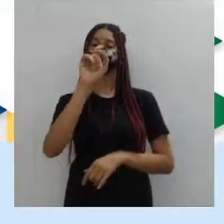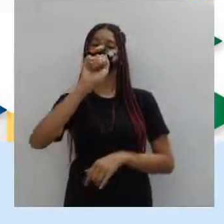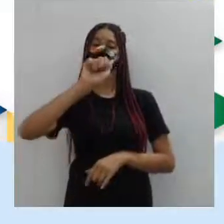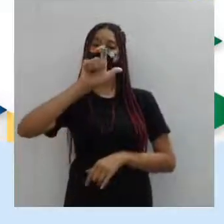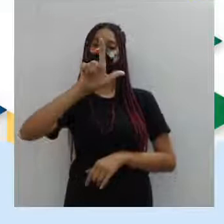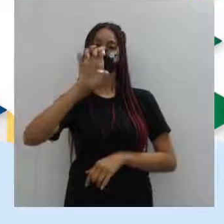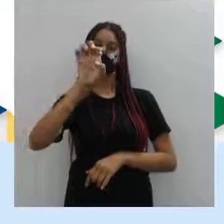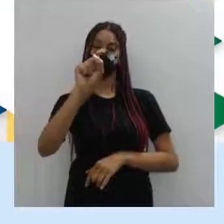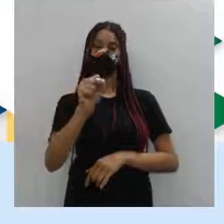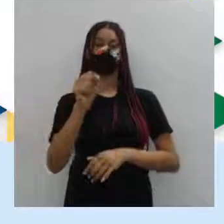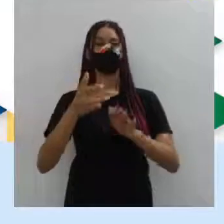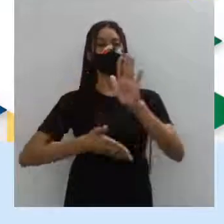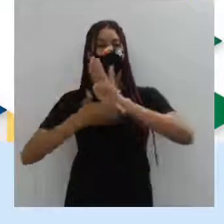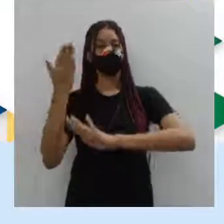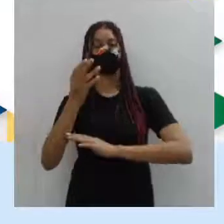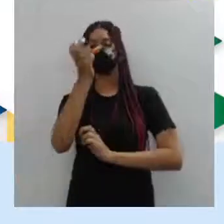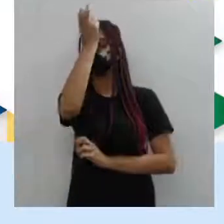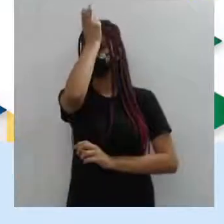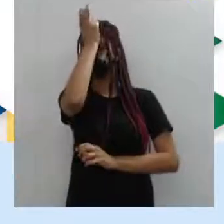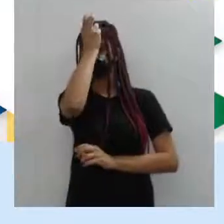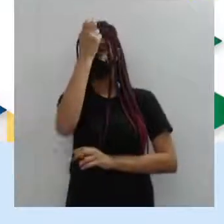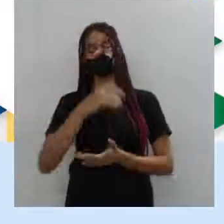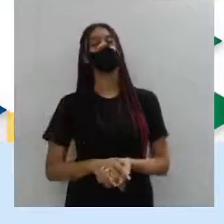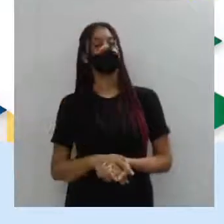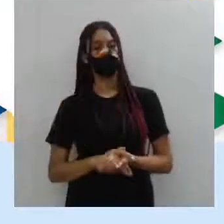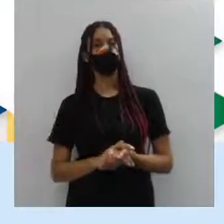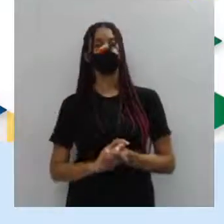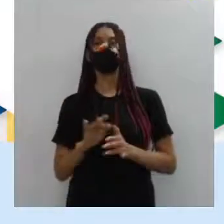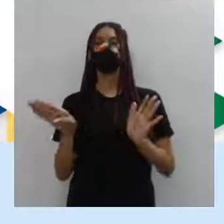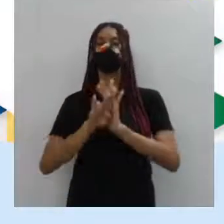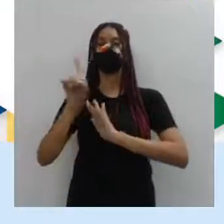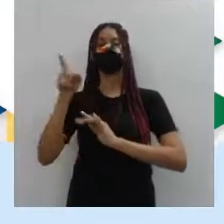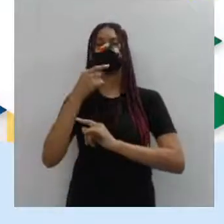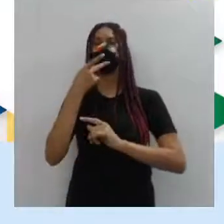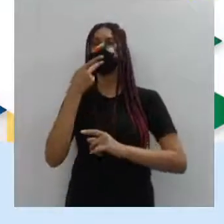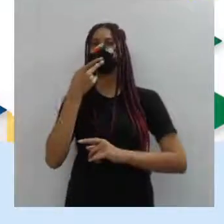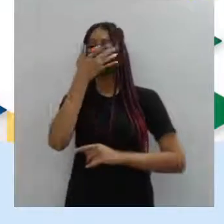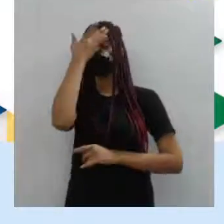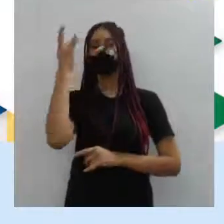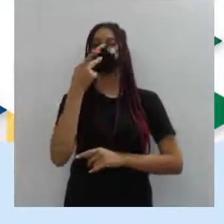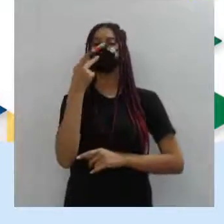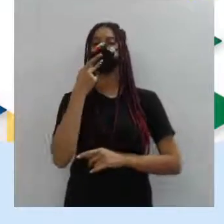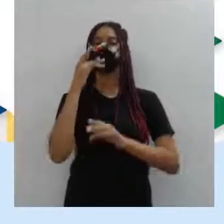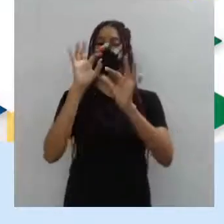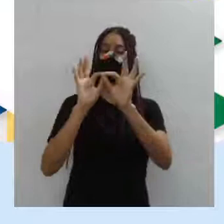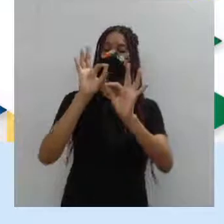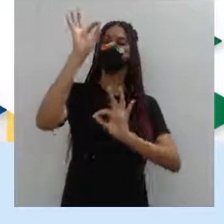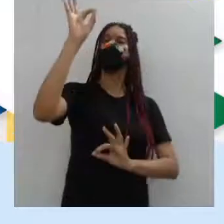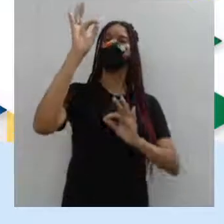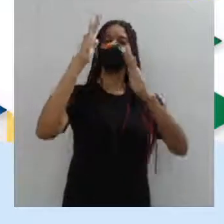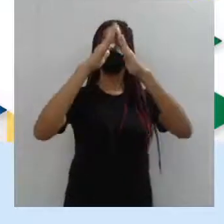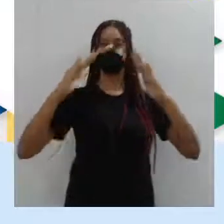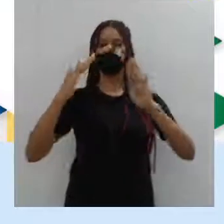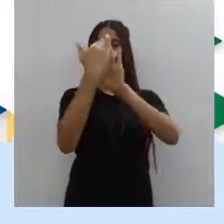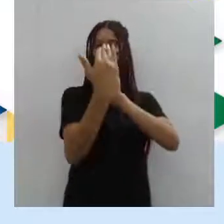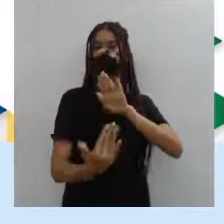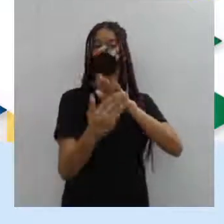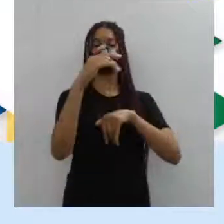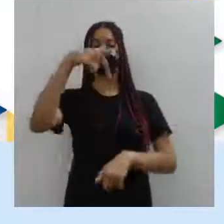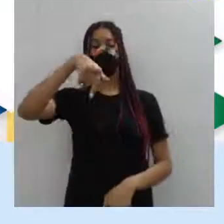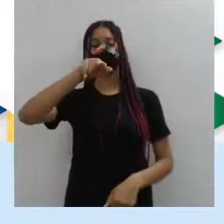foi desafiado a medir a altura da grande pirâmide de Kéops, ok? E essa,